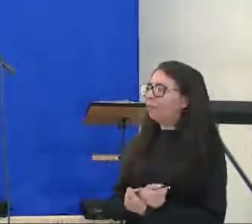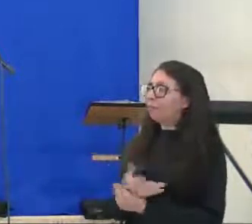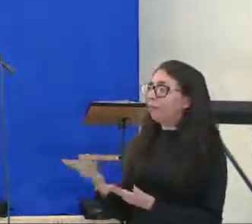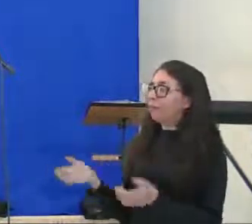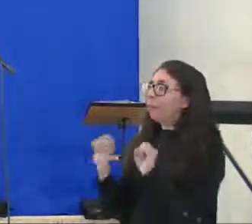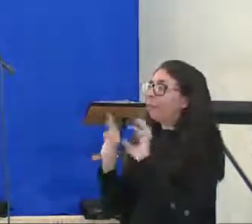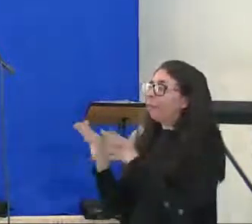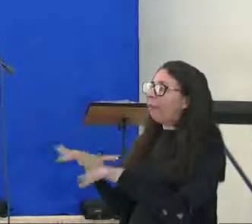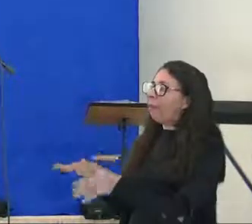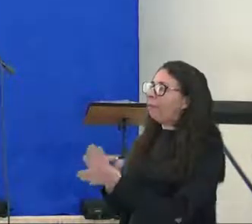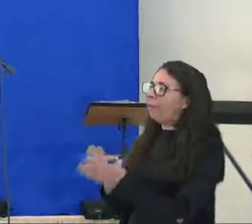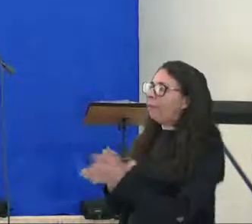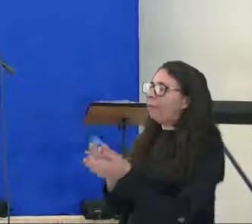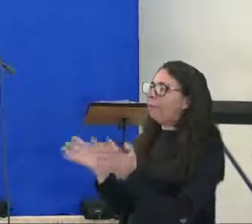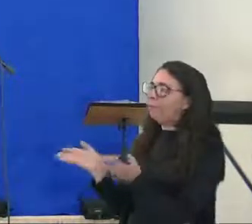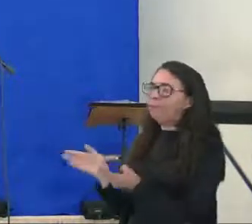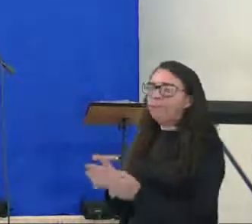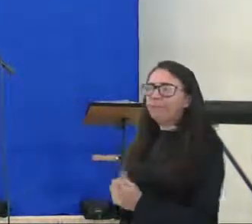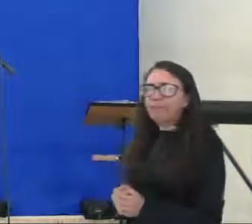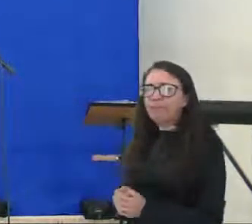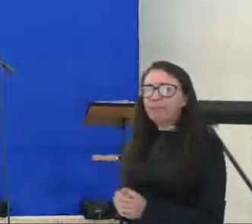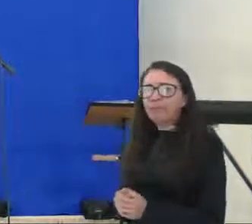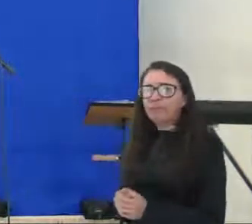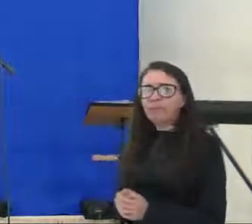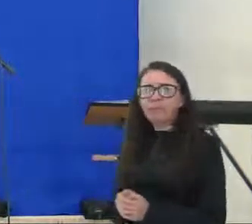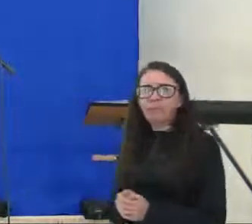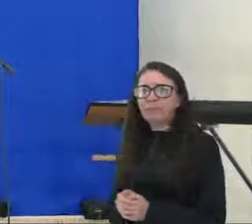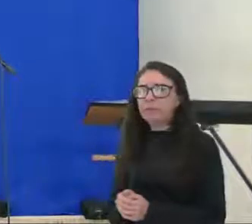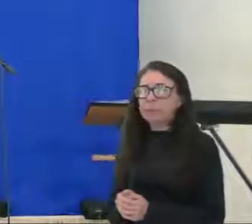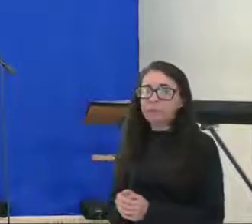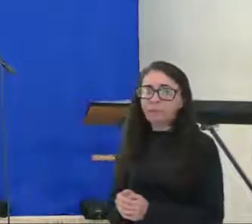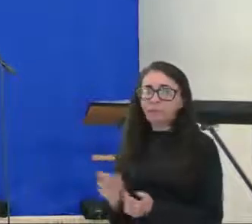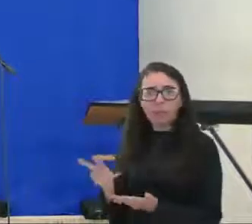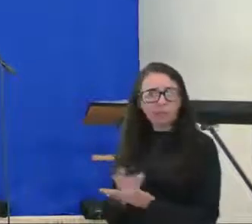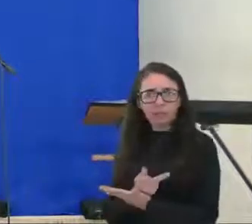espírito quer cooperar.